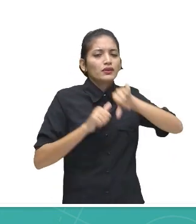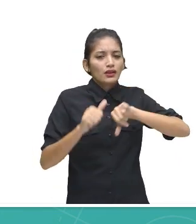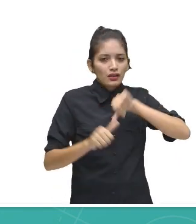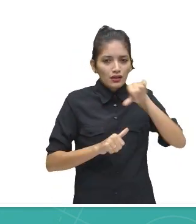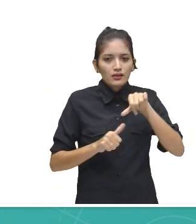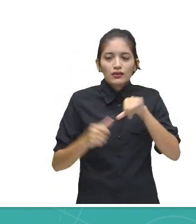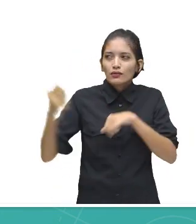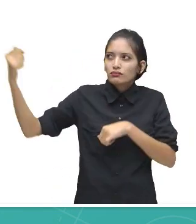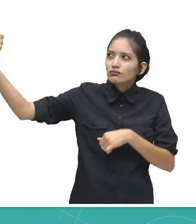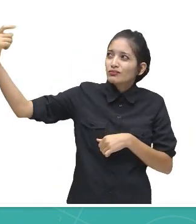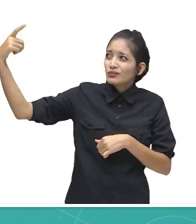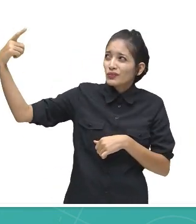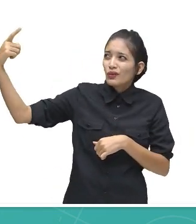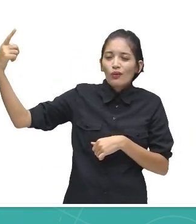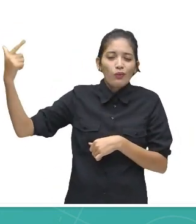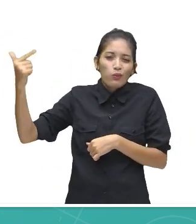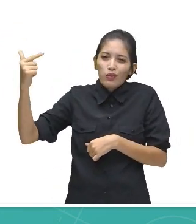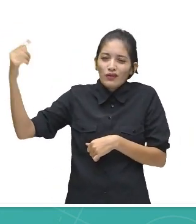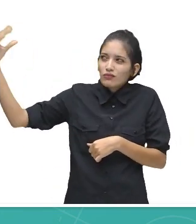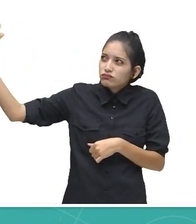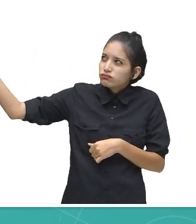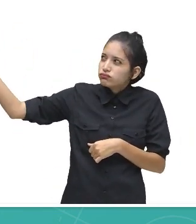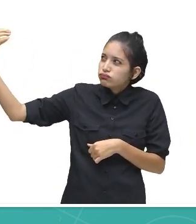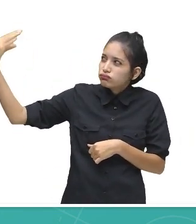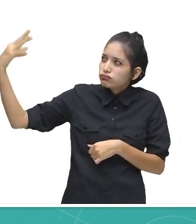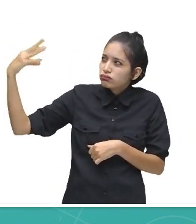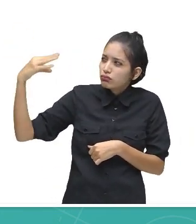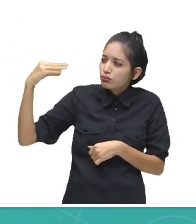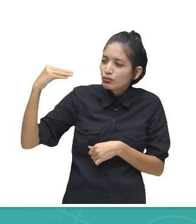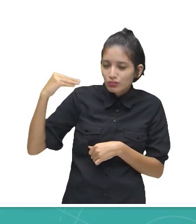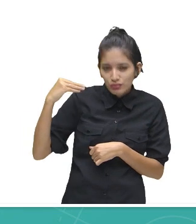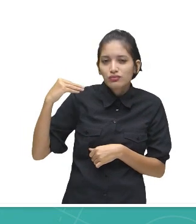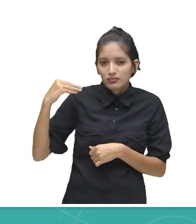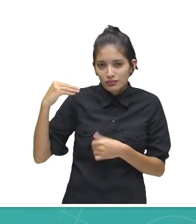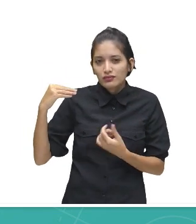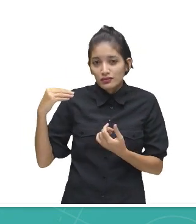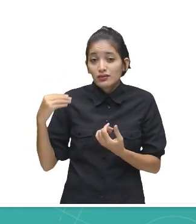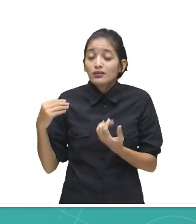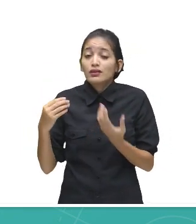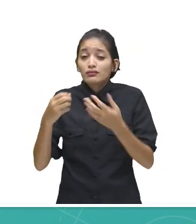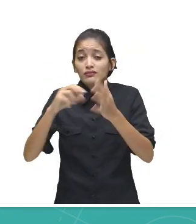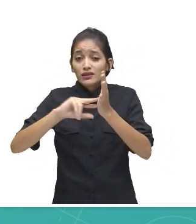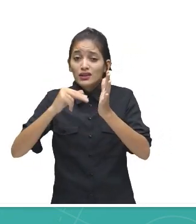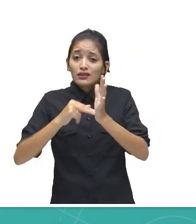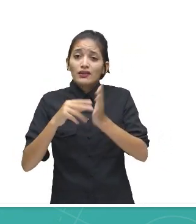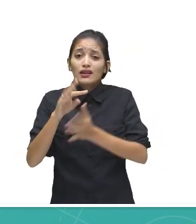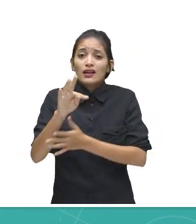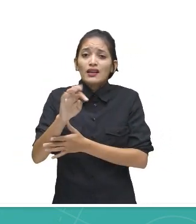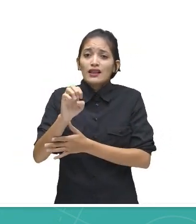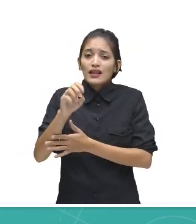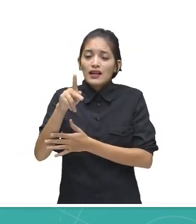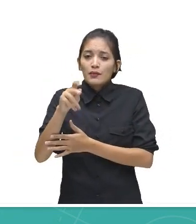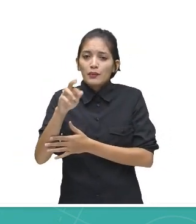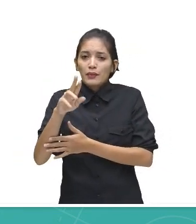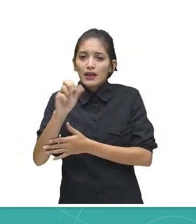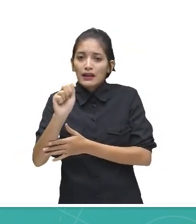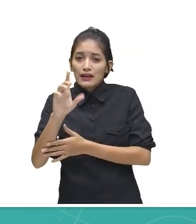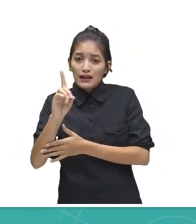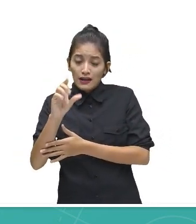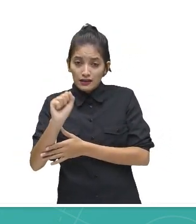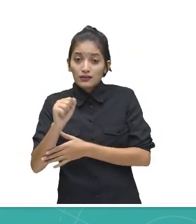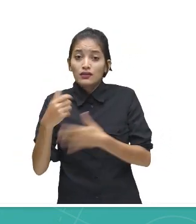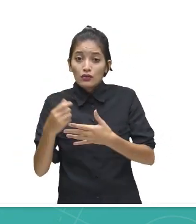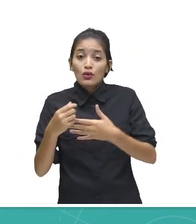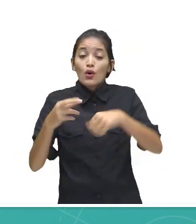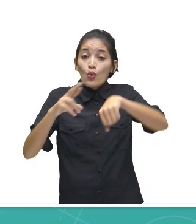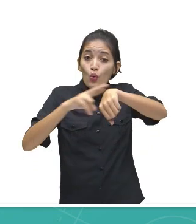energia solar vai ser bem menor. Essa é a chamada zona temperada do planeta. Já essa parte que está em roxo aí na tela de vocês, tanto em